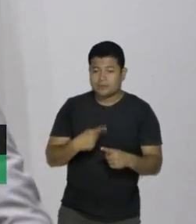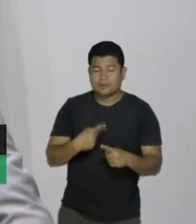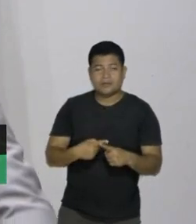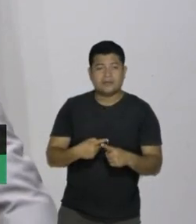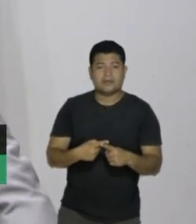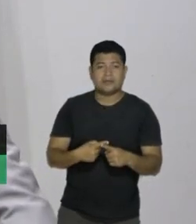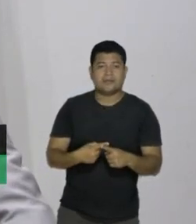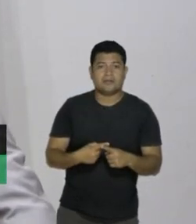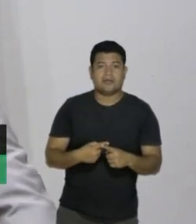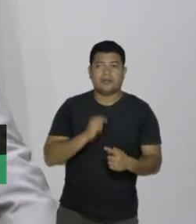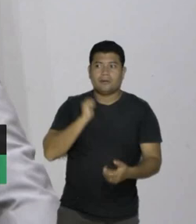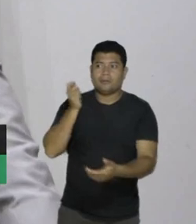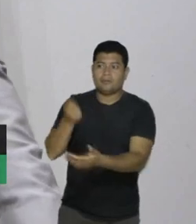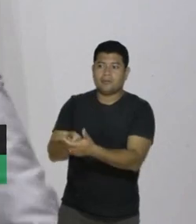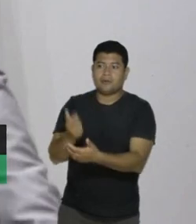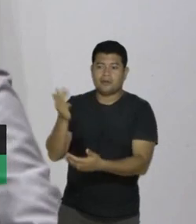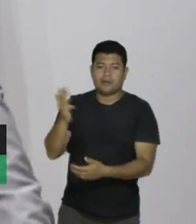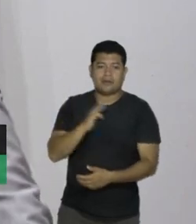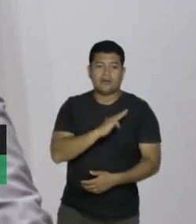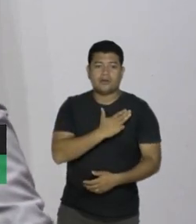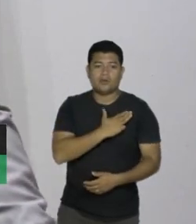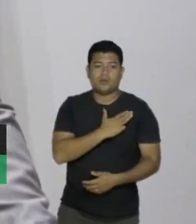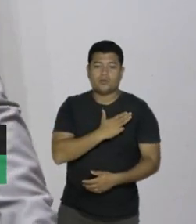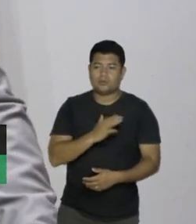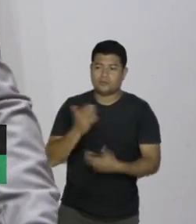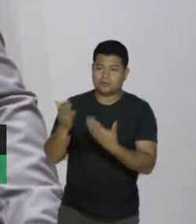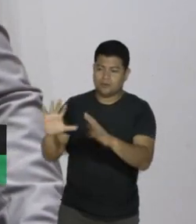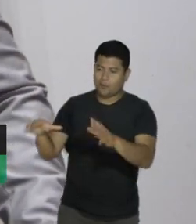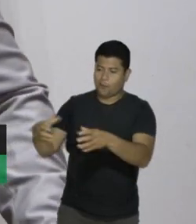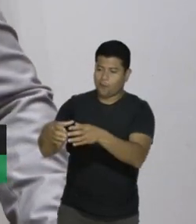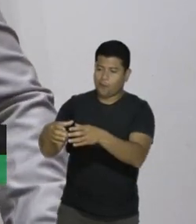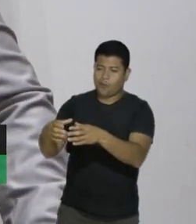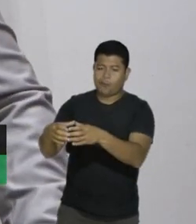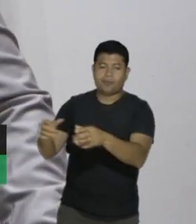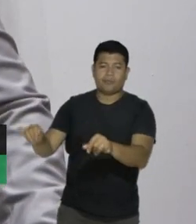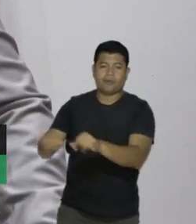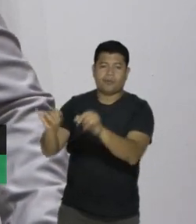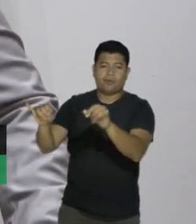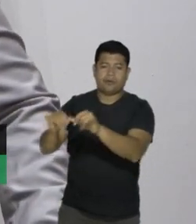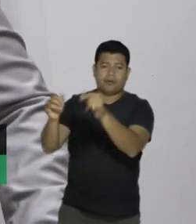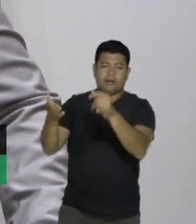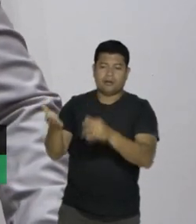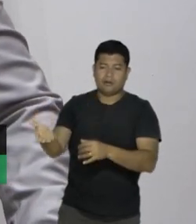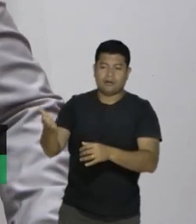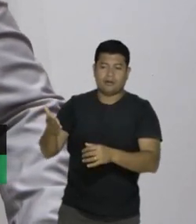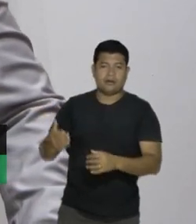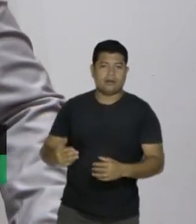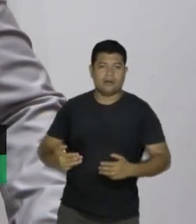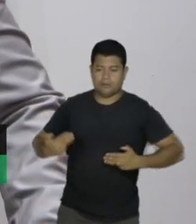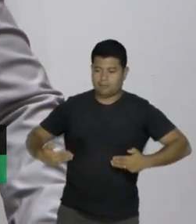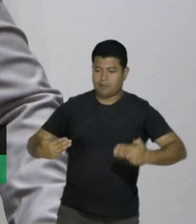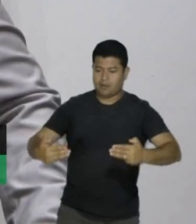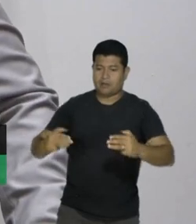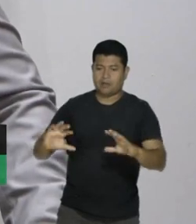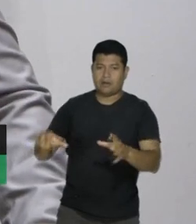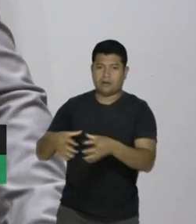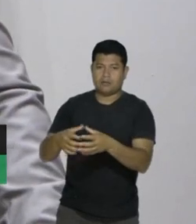para Lula e sua carreta furacão seu ministério a Horda